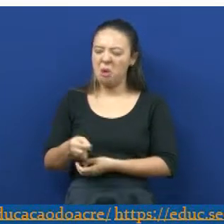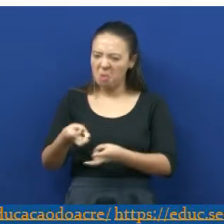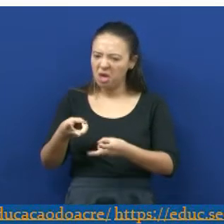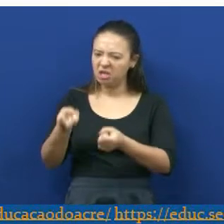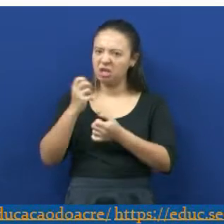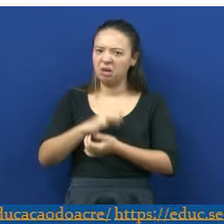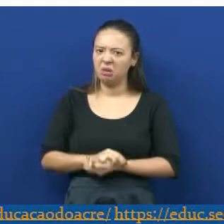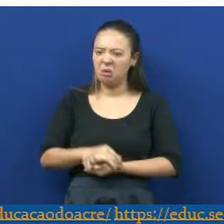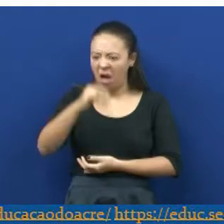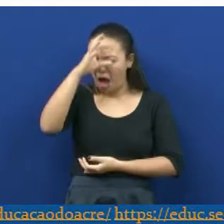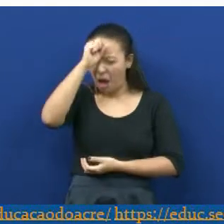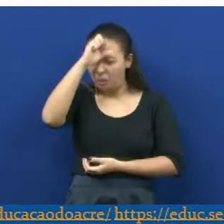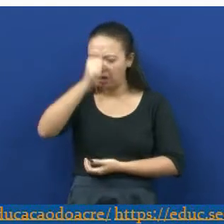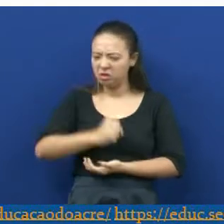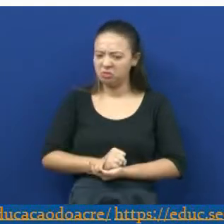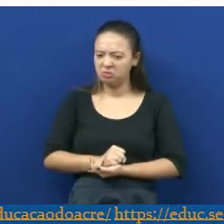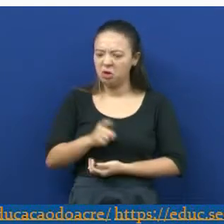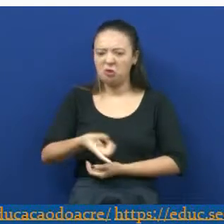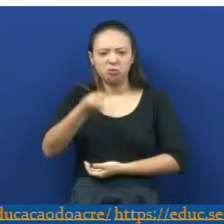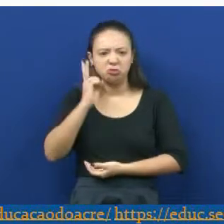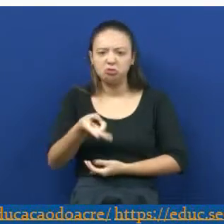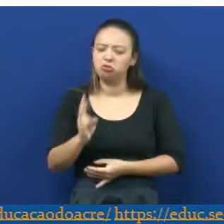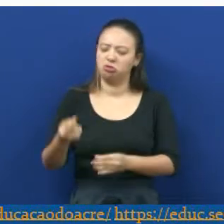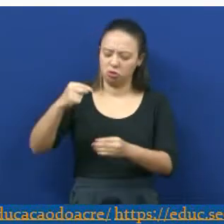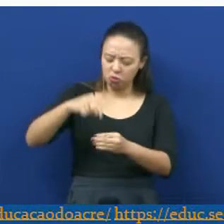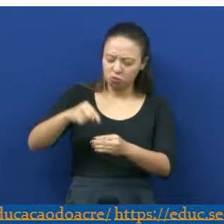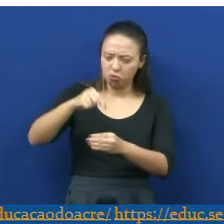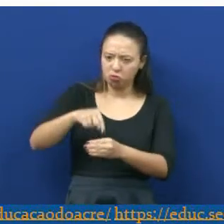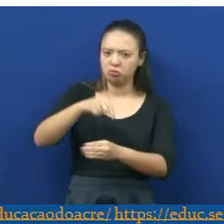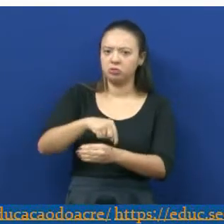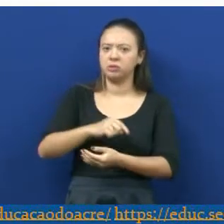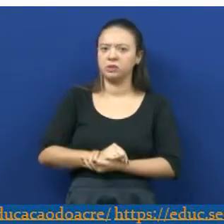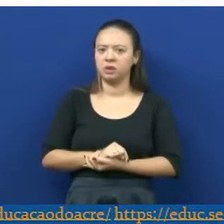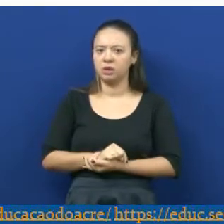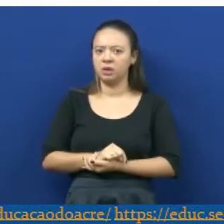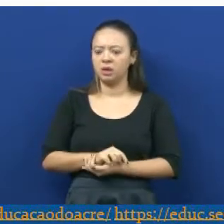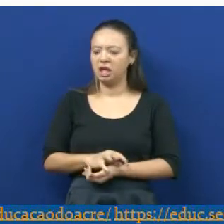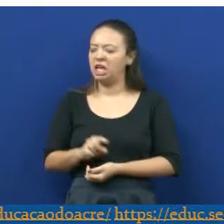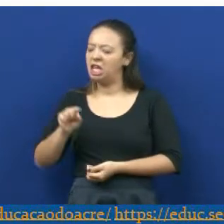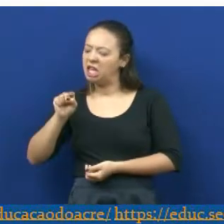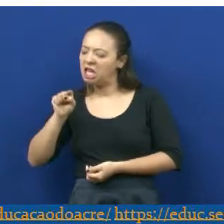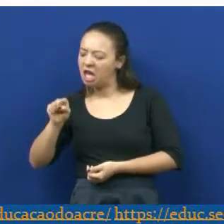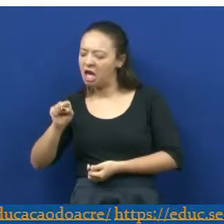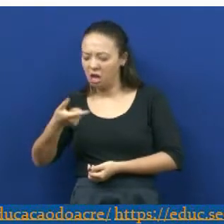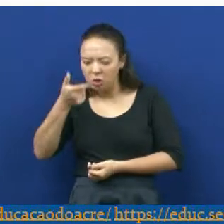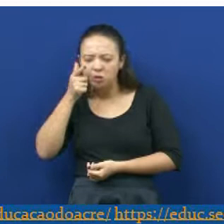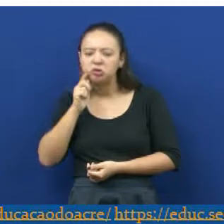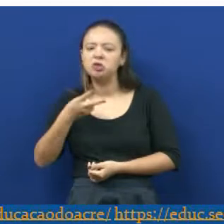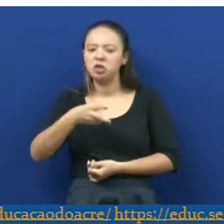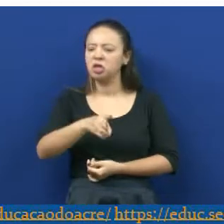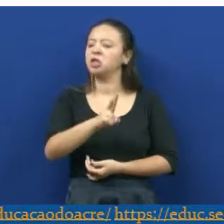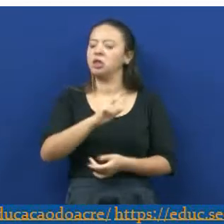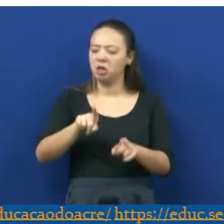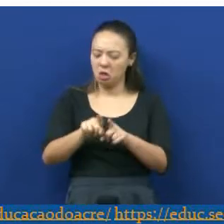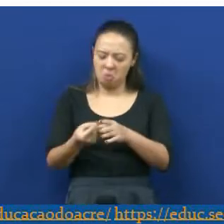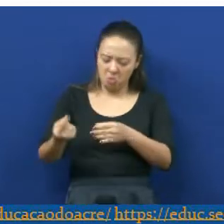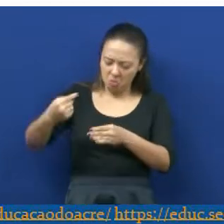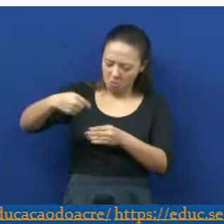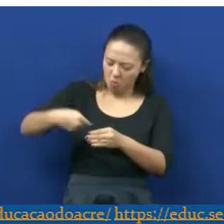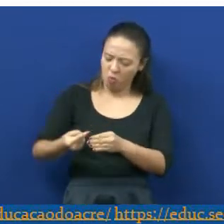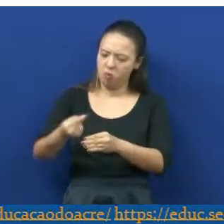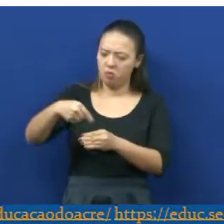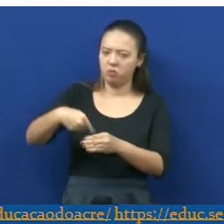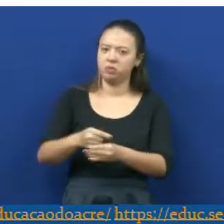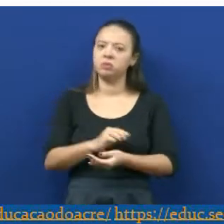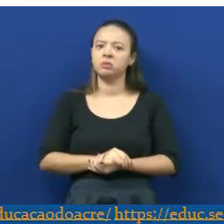tola. Cansar-te em abrir caminho para ela e ela é que vai gozar da vida enquanto aí ficas na caixinha de costura. Faze como eu,